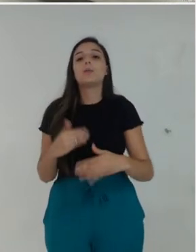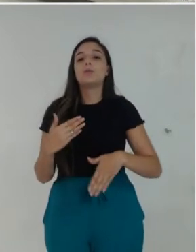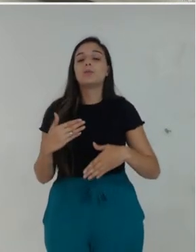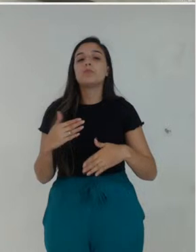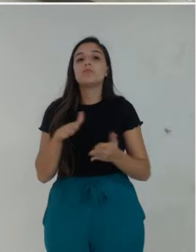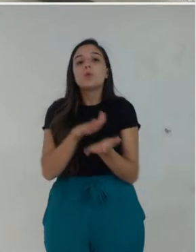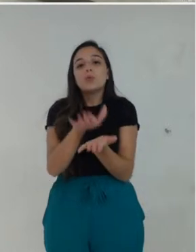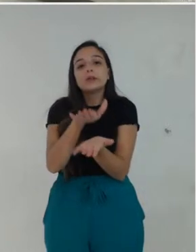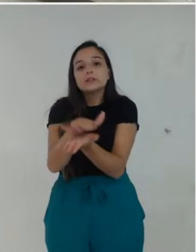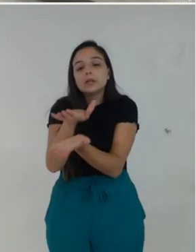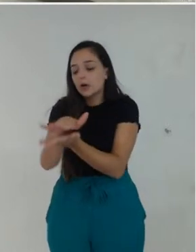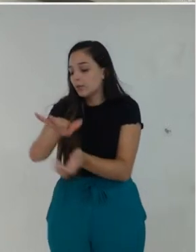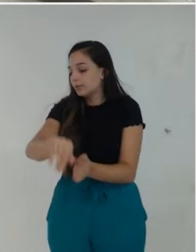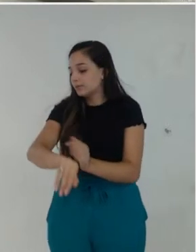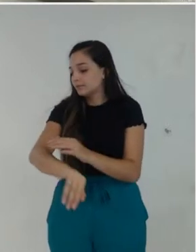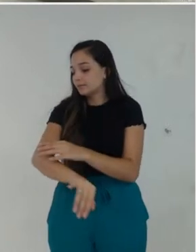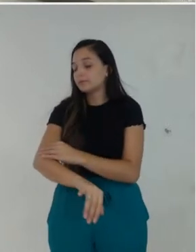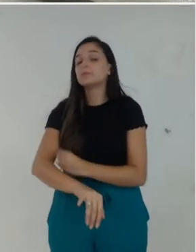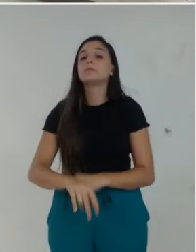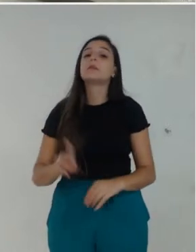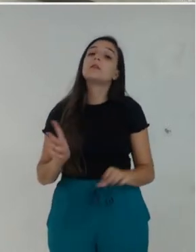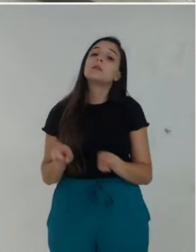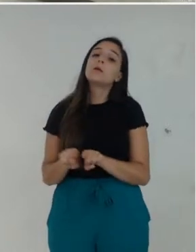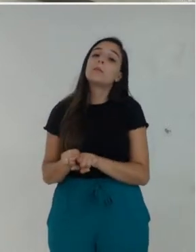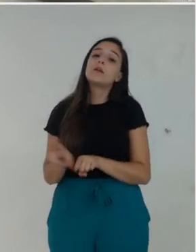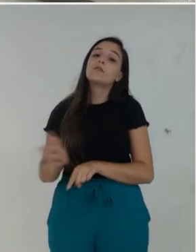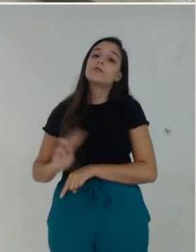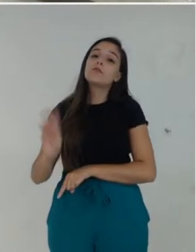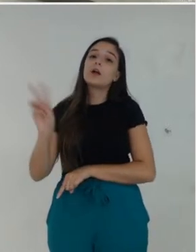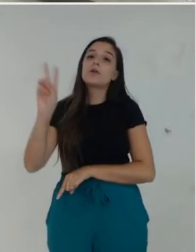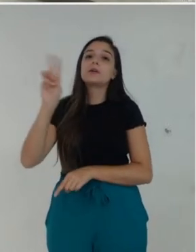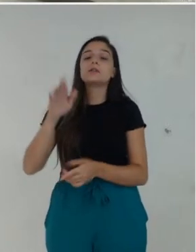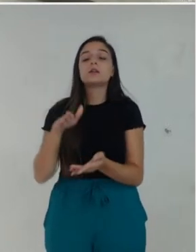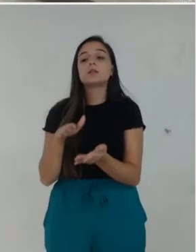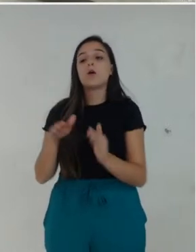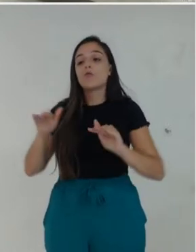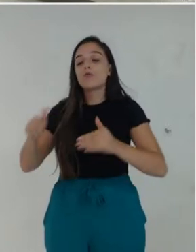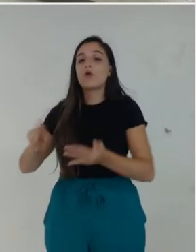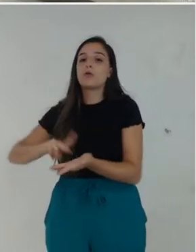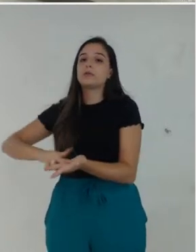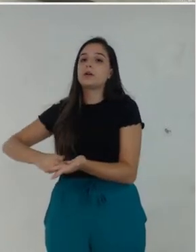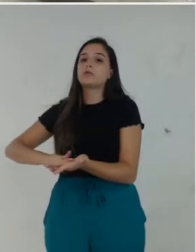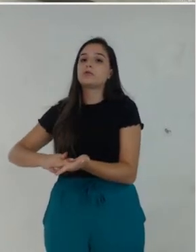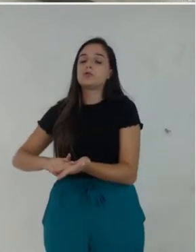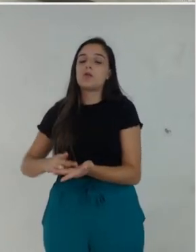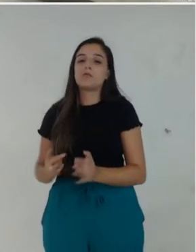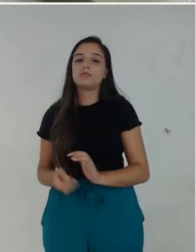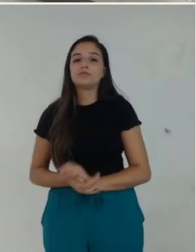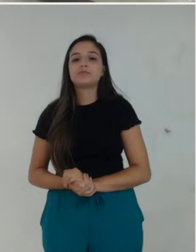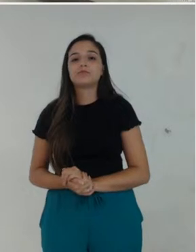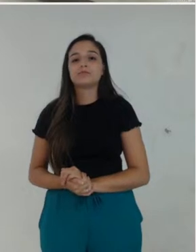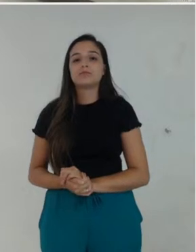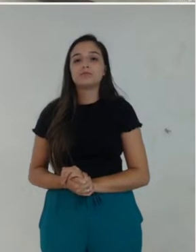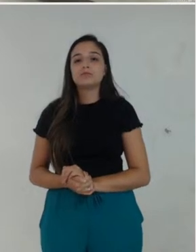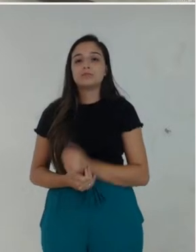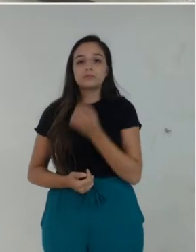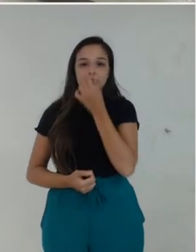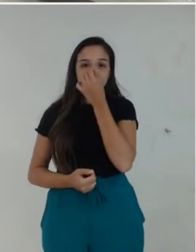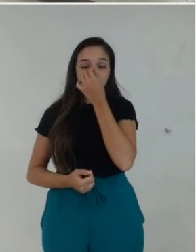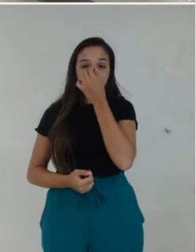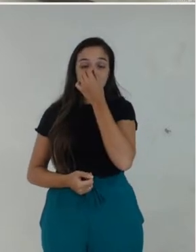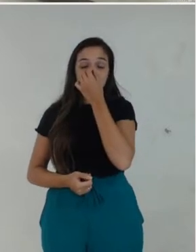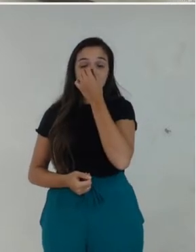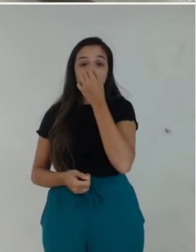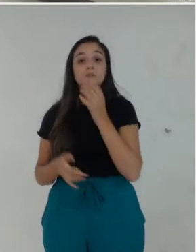produção, de valorização da obra, da tradução, ela certamente